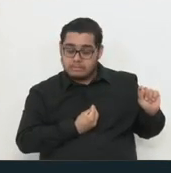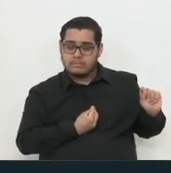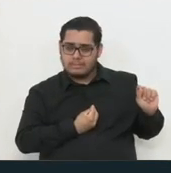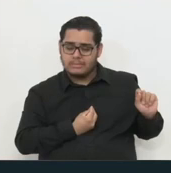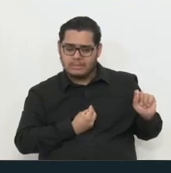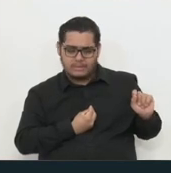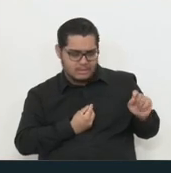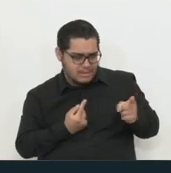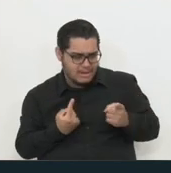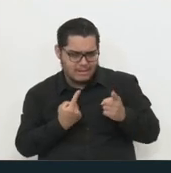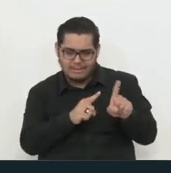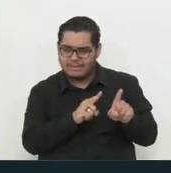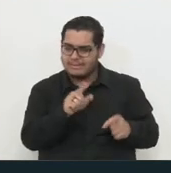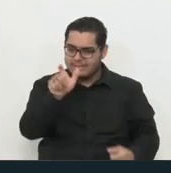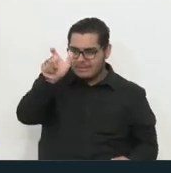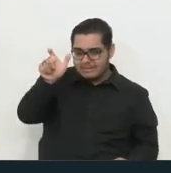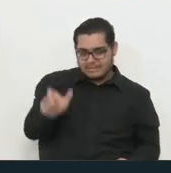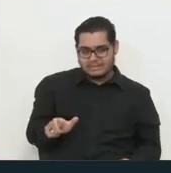parlamentar